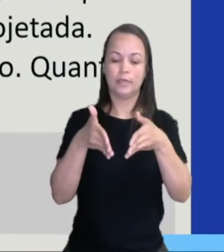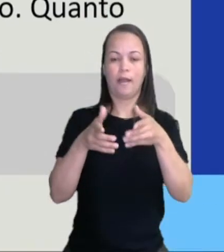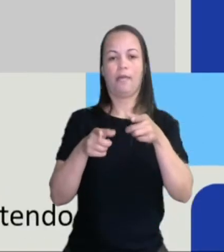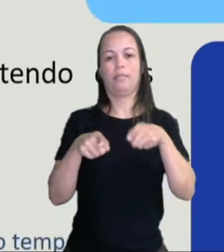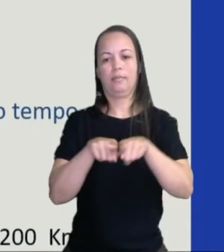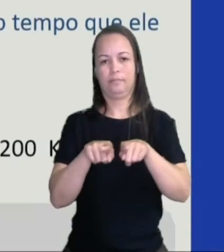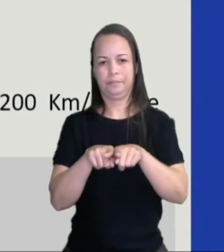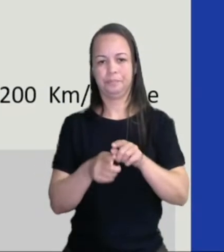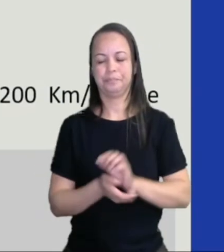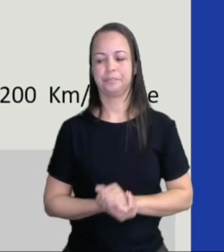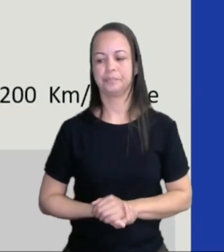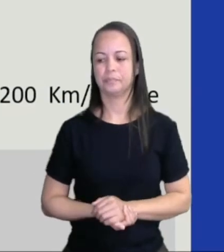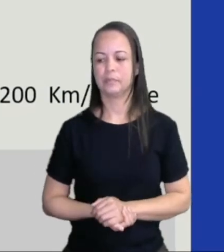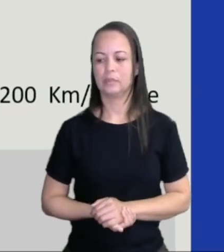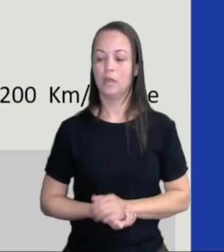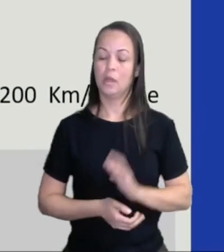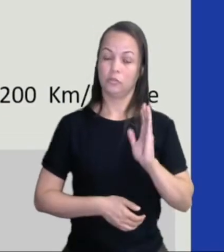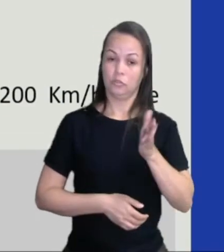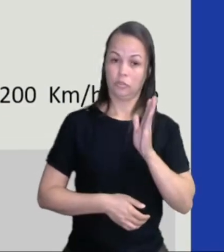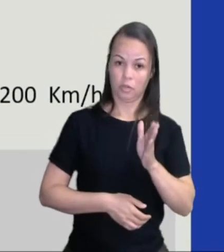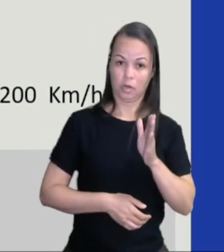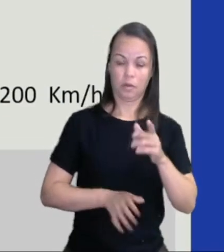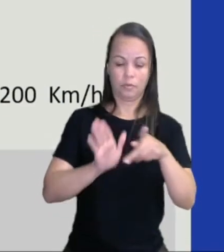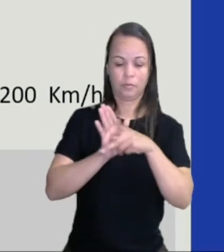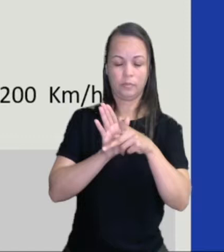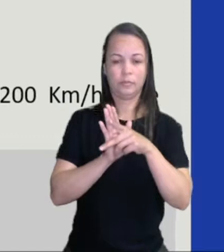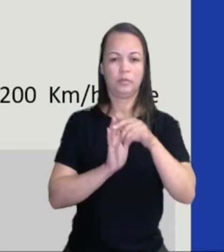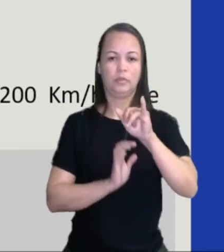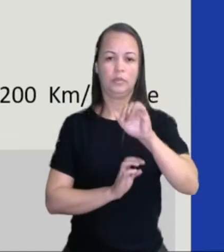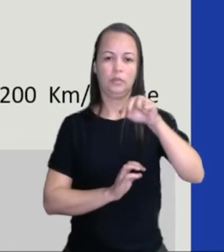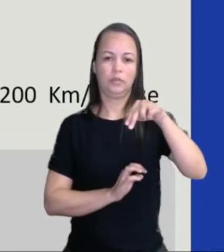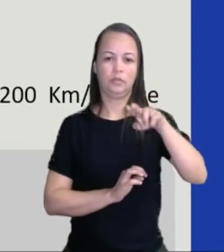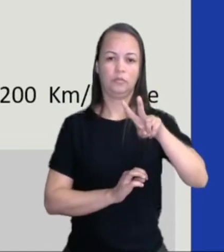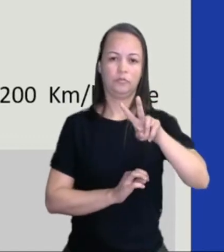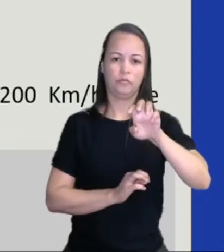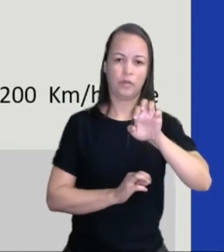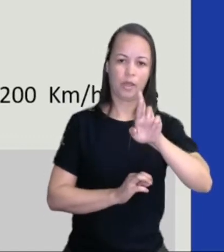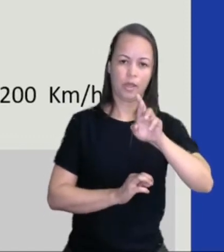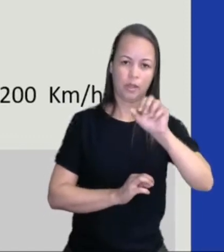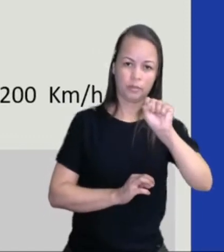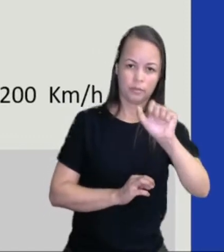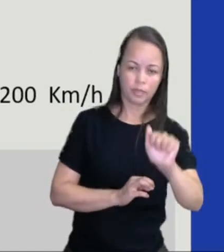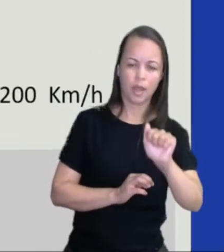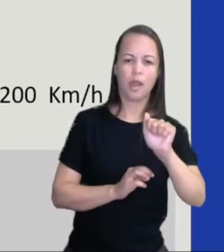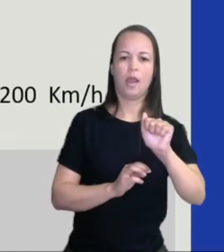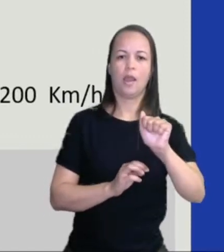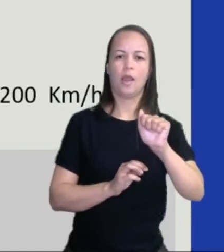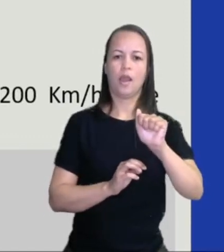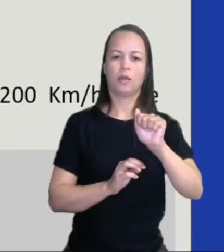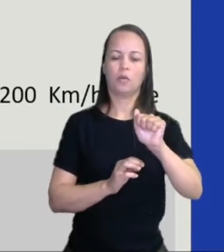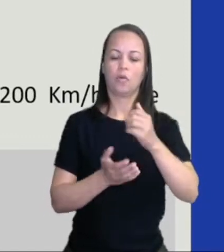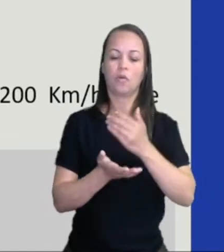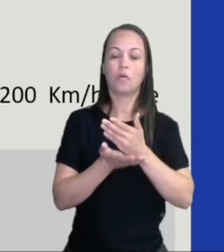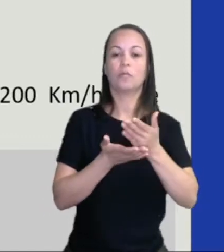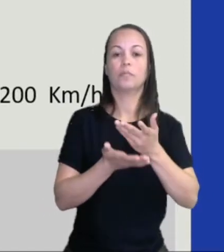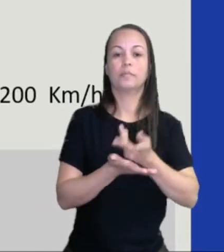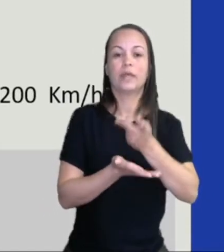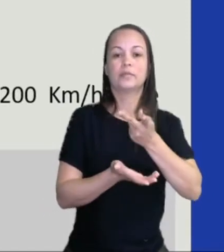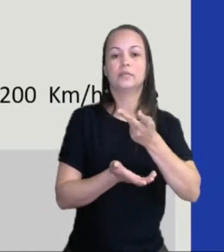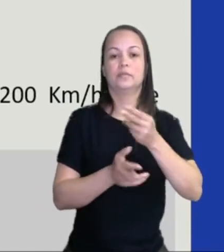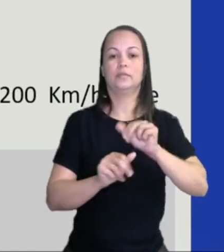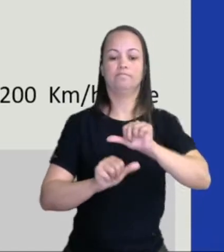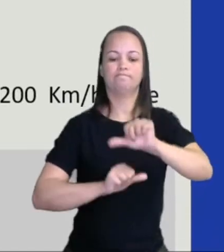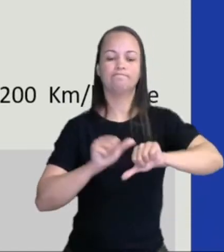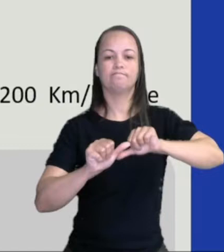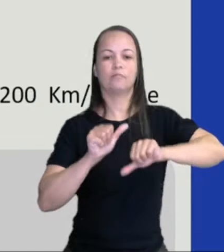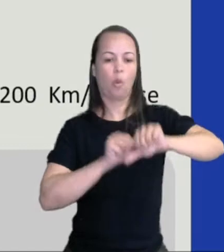também, ok? Já a proporção inversa, aí ocorre o contrário, tá? À medida que uma